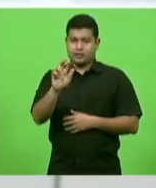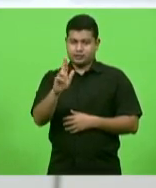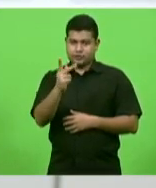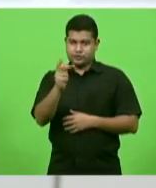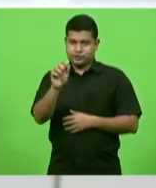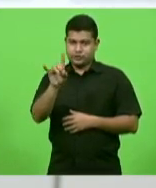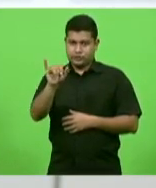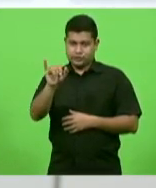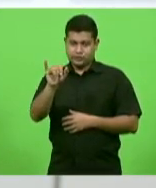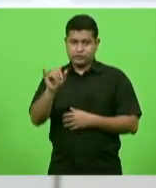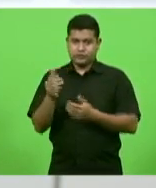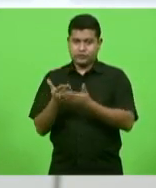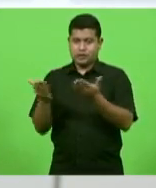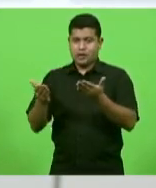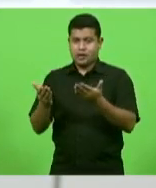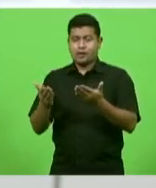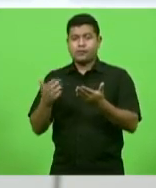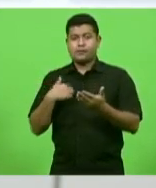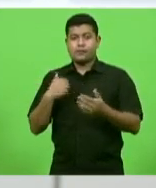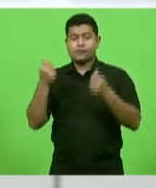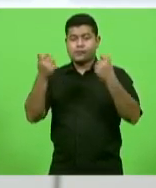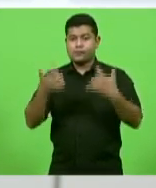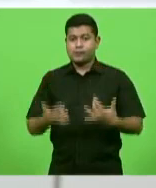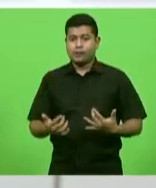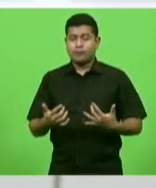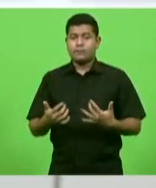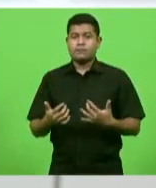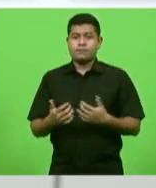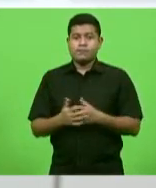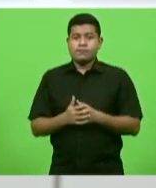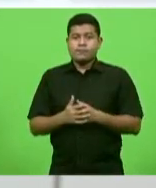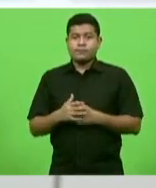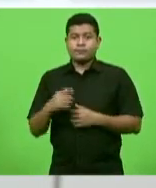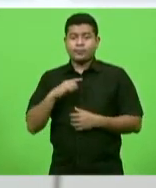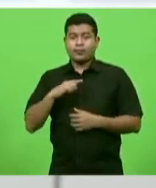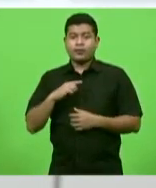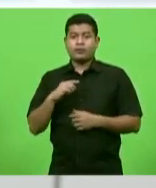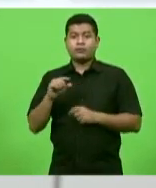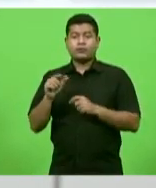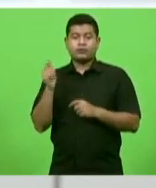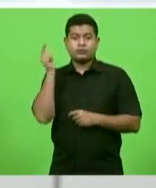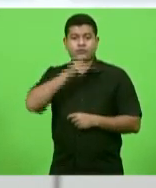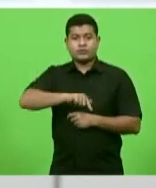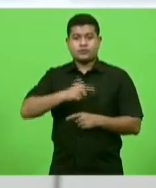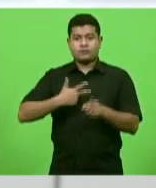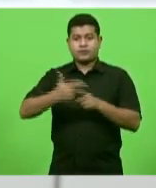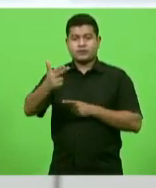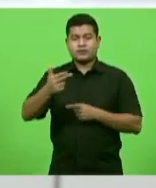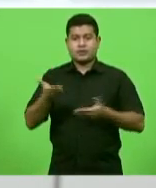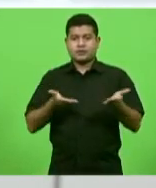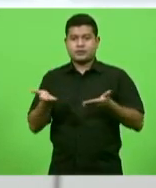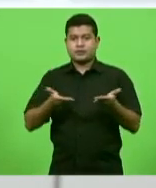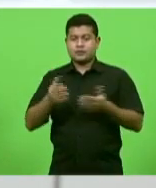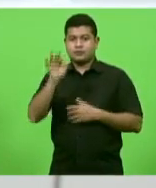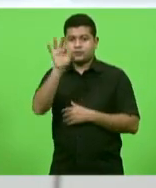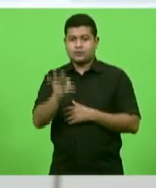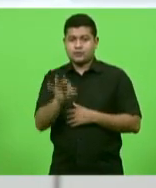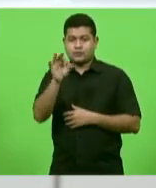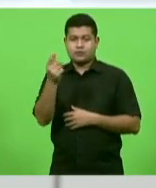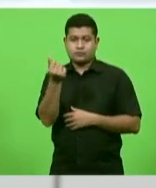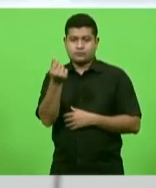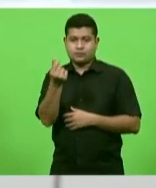com coincidência sagrou-se vencedora na cotação de preços 01 2020